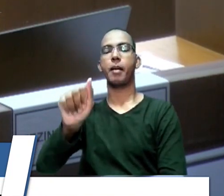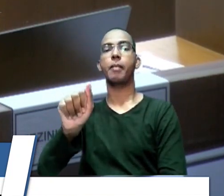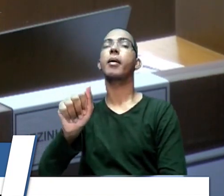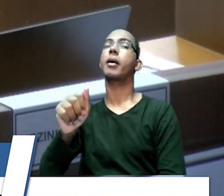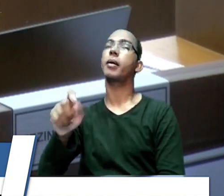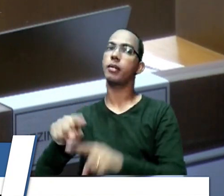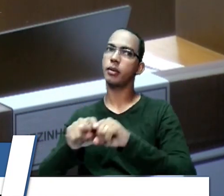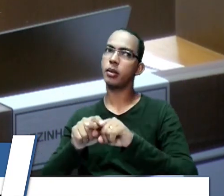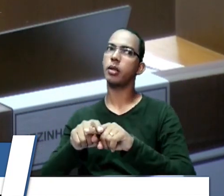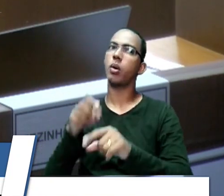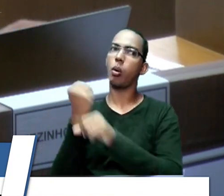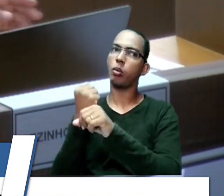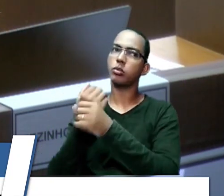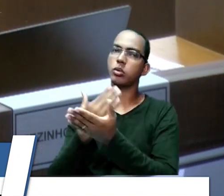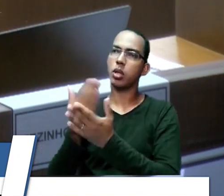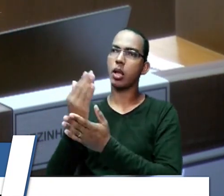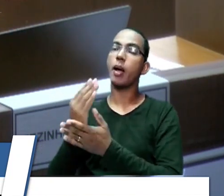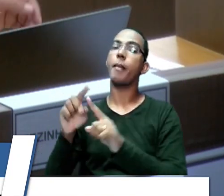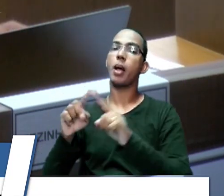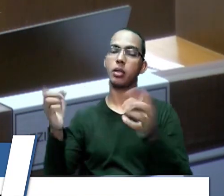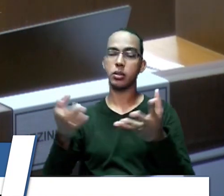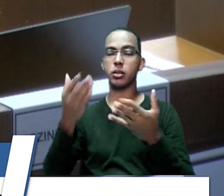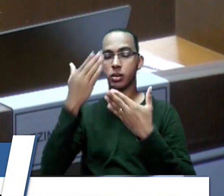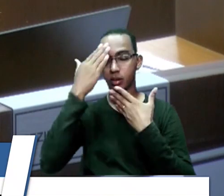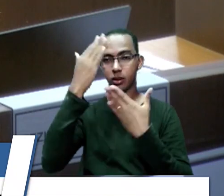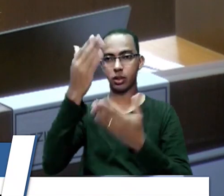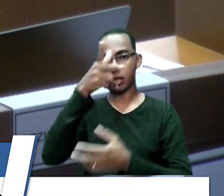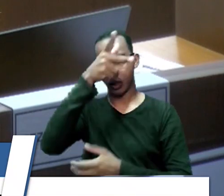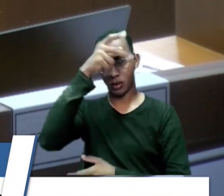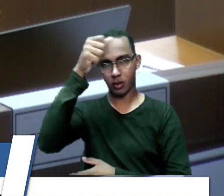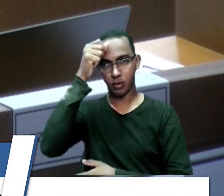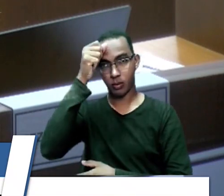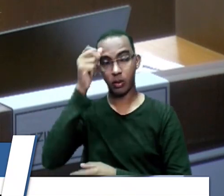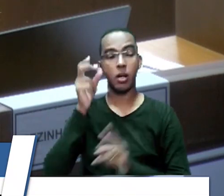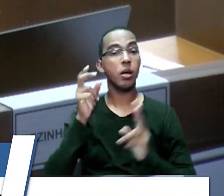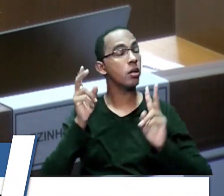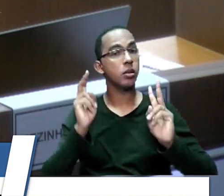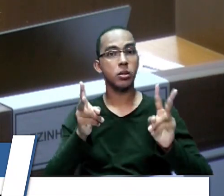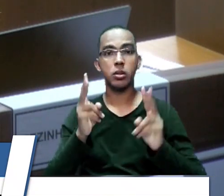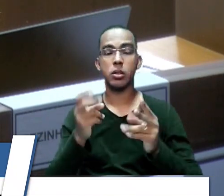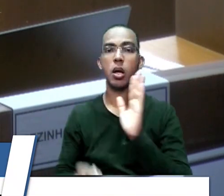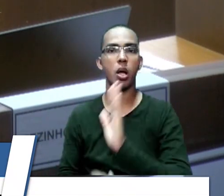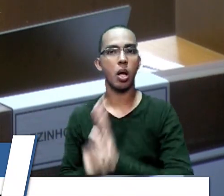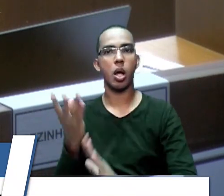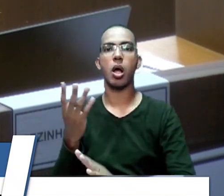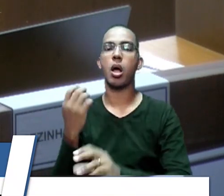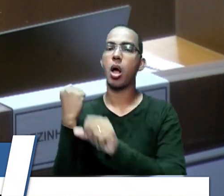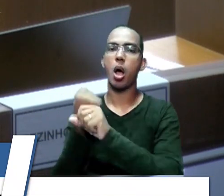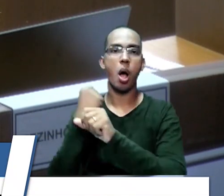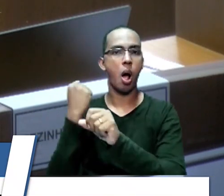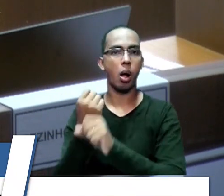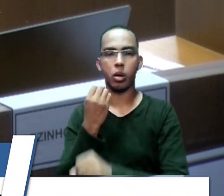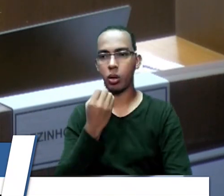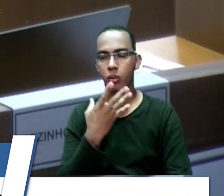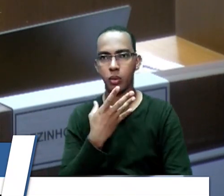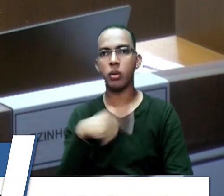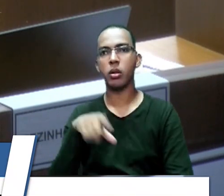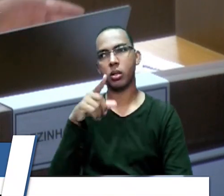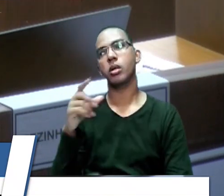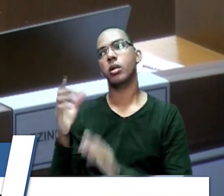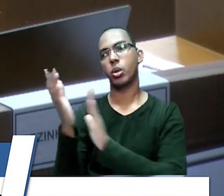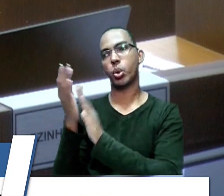prefeito, né? Inclusive, quando eu falo, sempre que sai obra, sai coisa boa, o prefeito vai ser elogiado aqui,